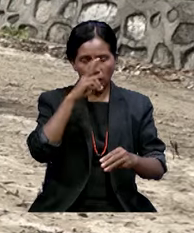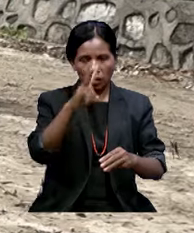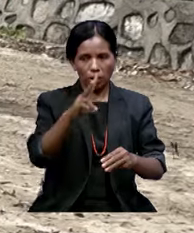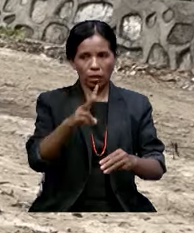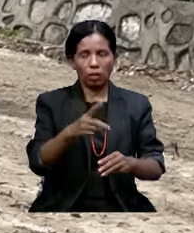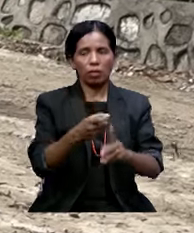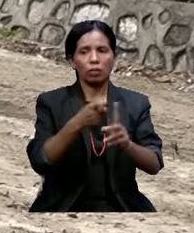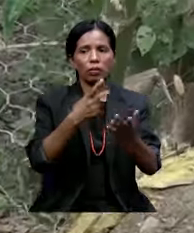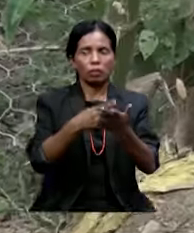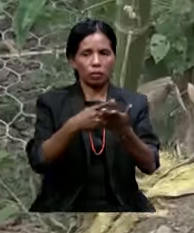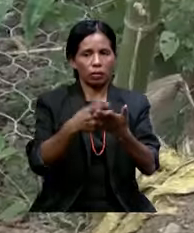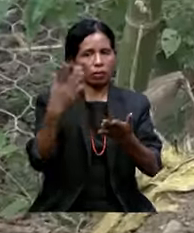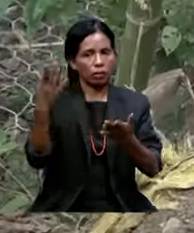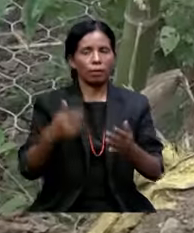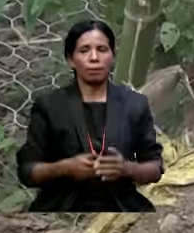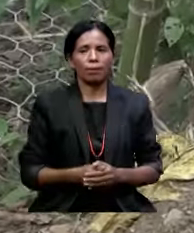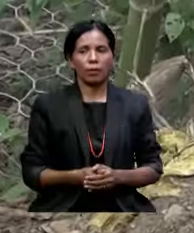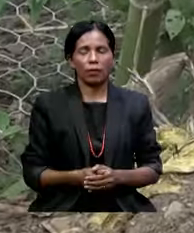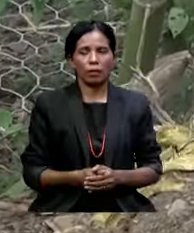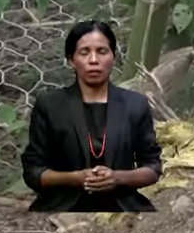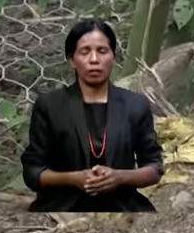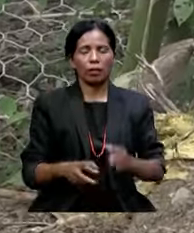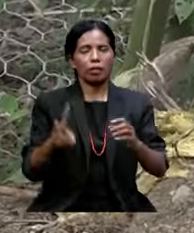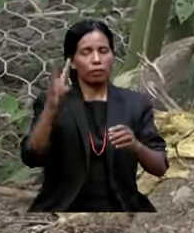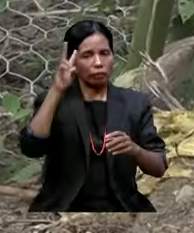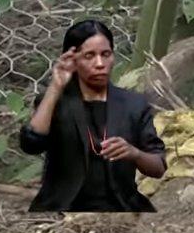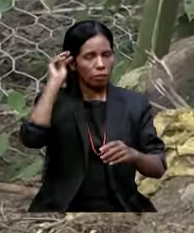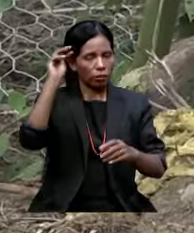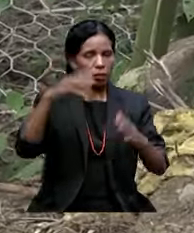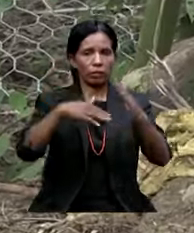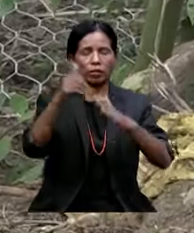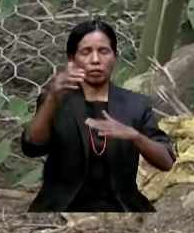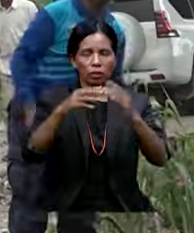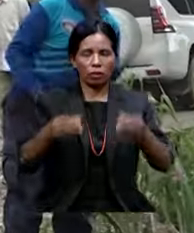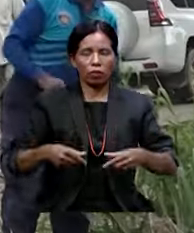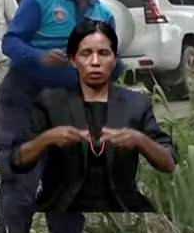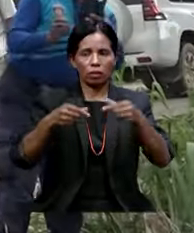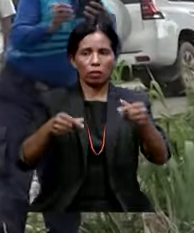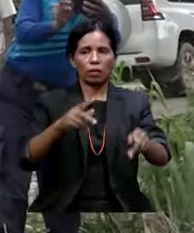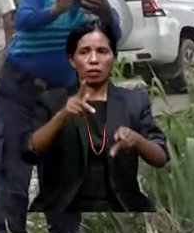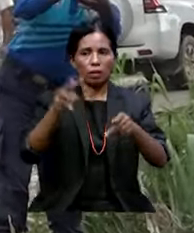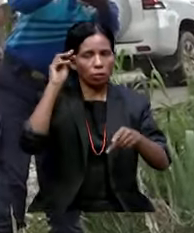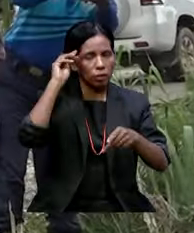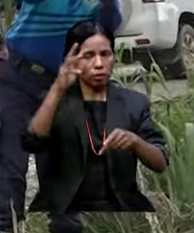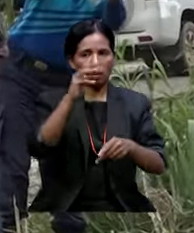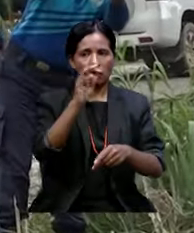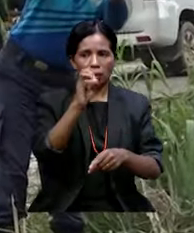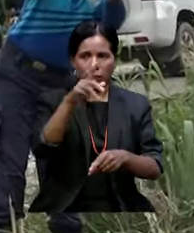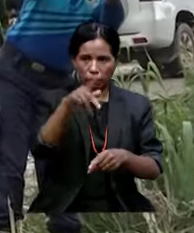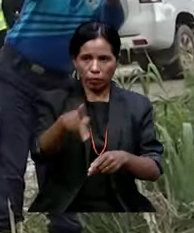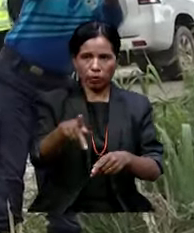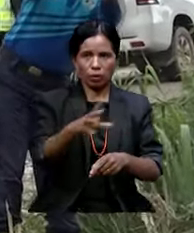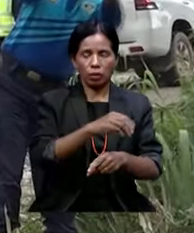progresso se projeto refere. E ocasião ne vice-ministro Infraestrutura foi orientação ba técnico Ministério Obras Públicas